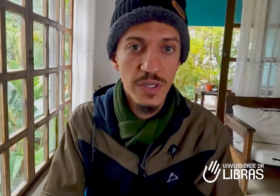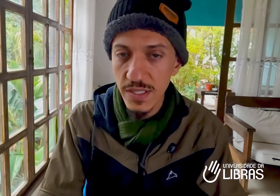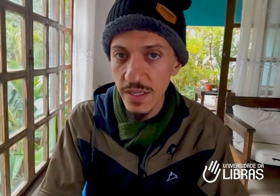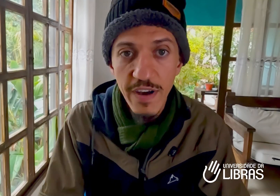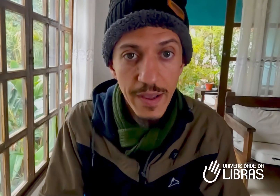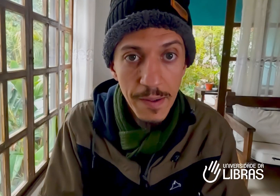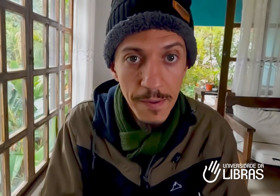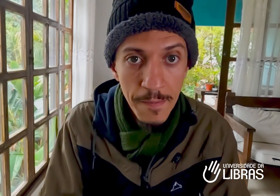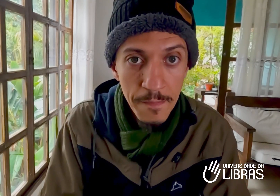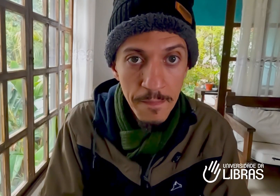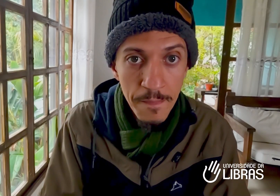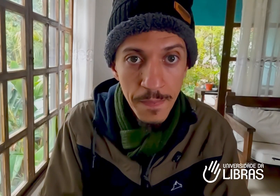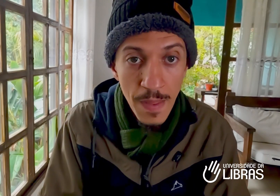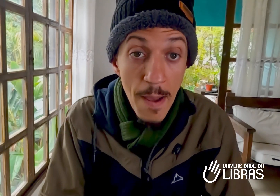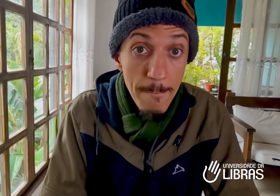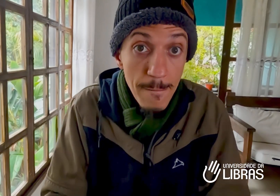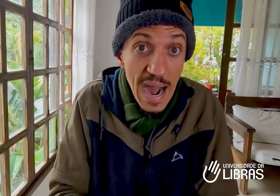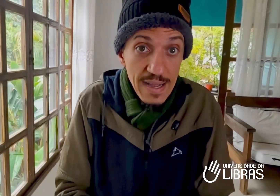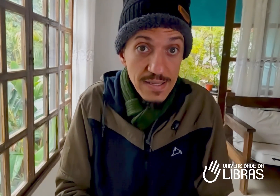atualmente, e assim vai.